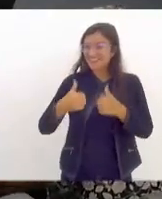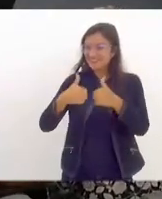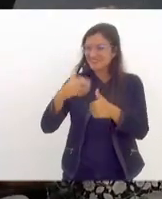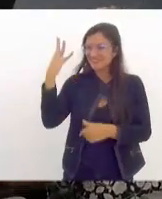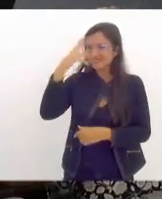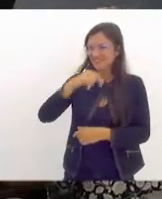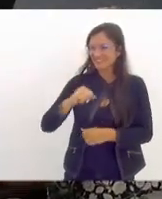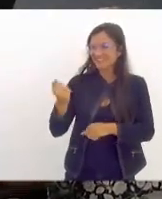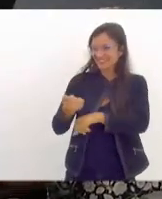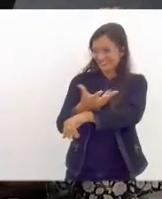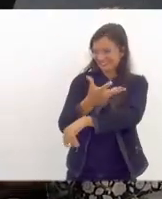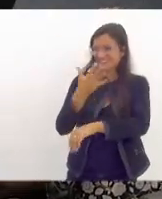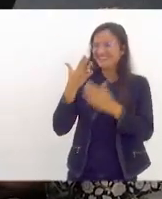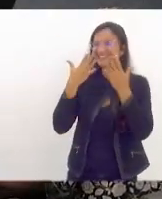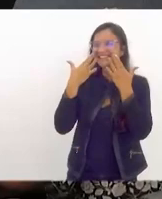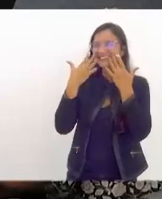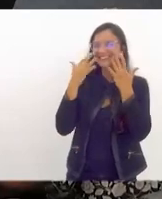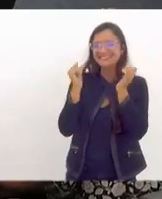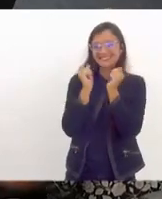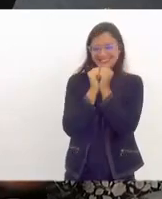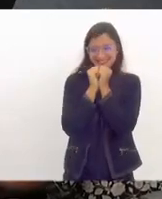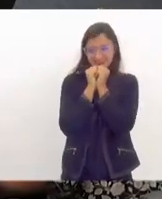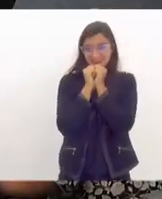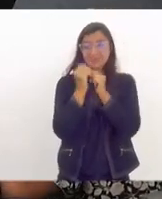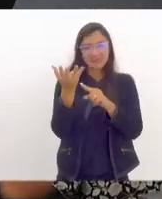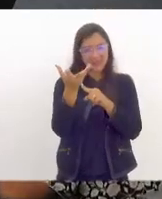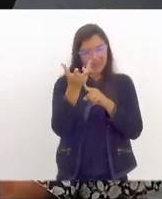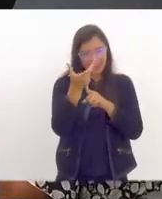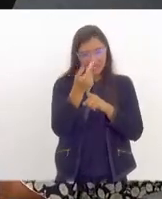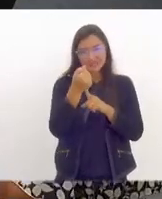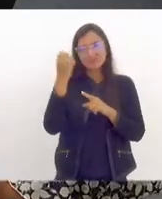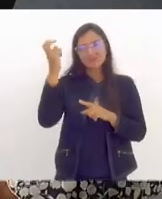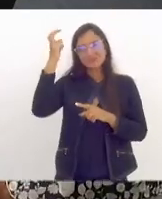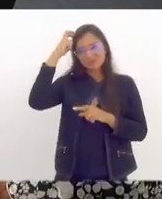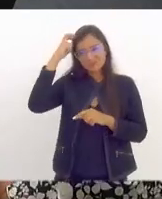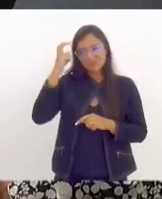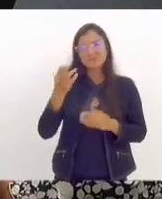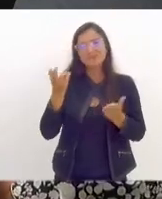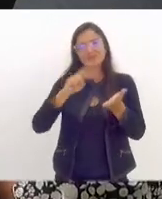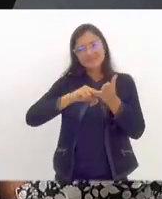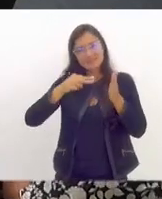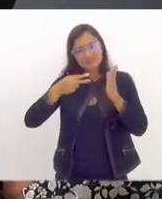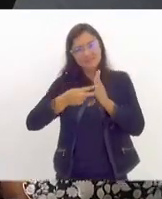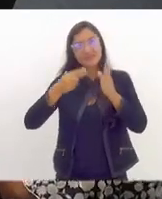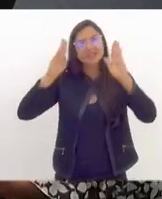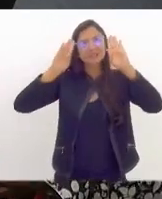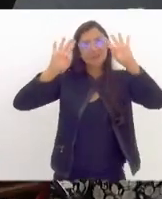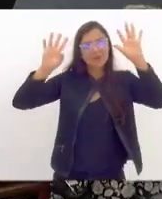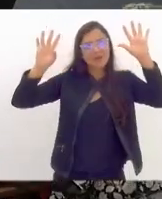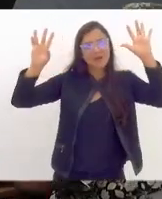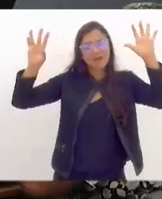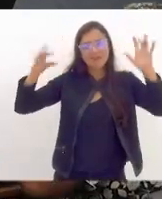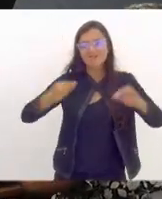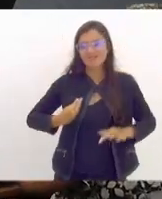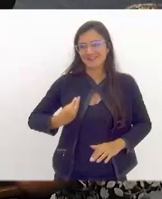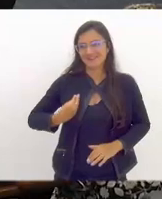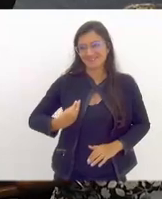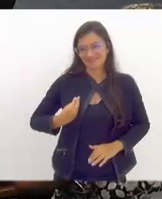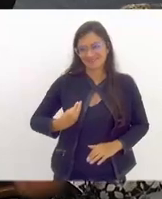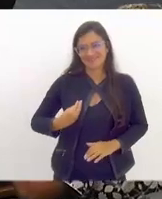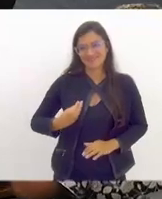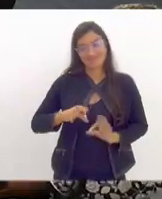às vezes a gente esquece o que que se trata articultura arte cultura se trata de sonhar e se manter vivo e